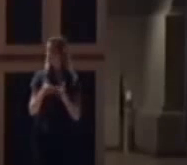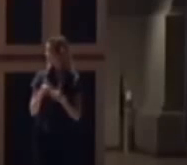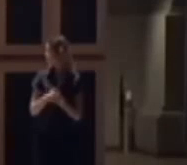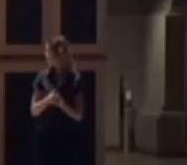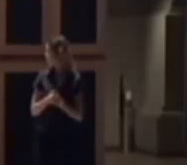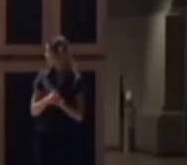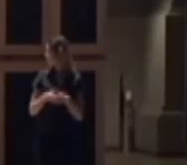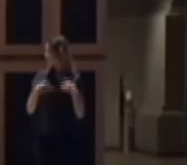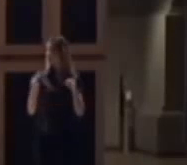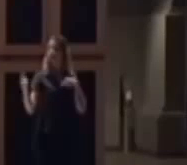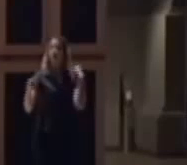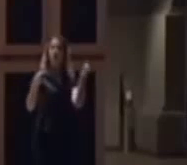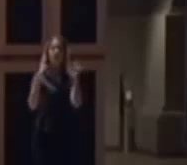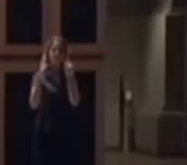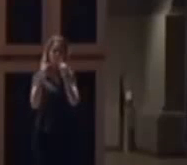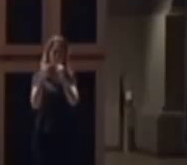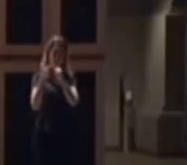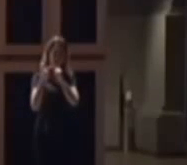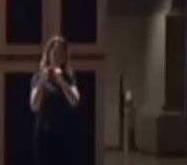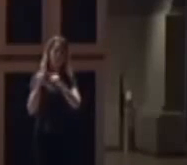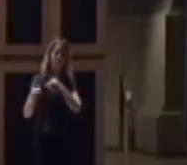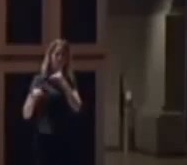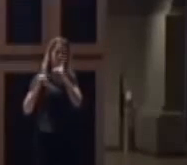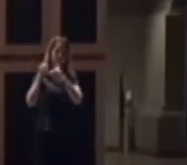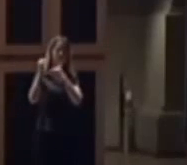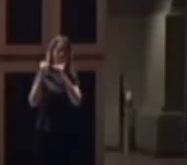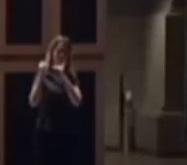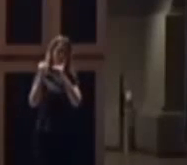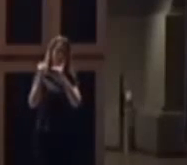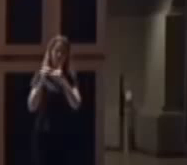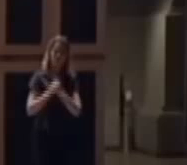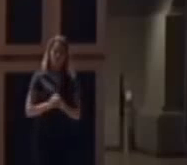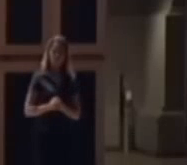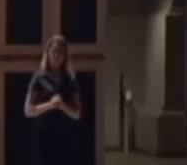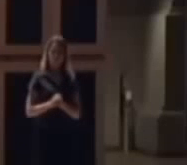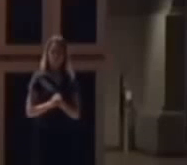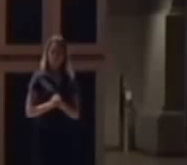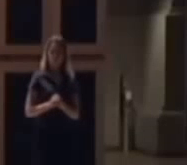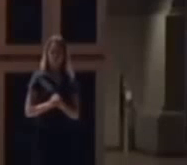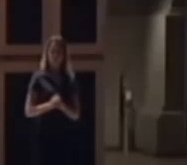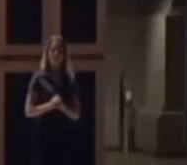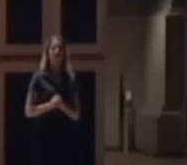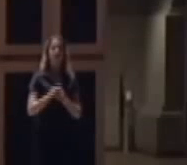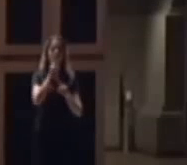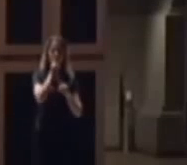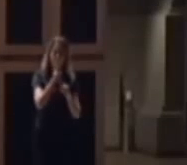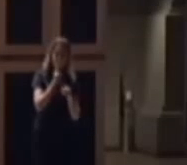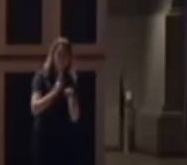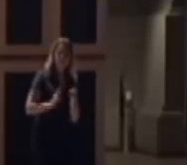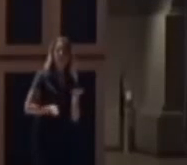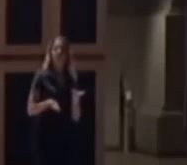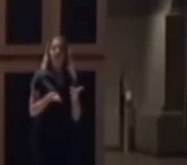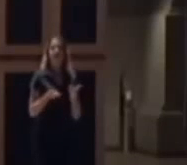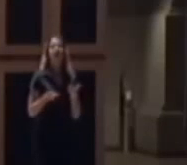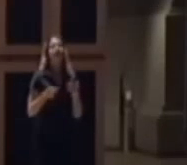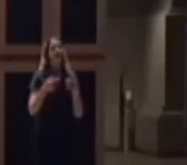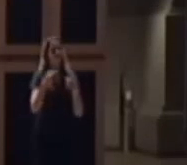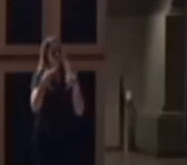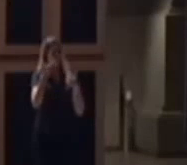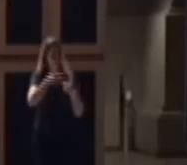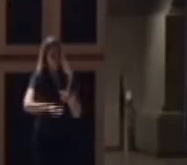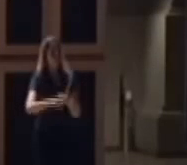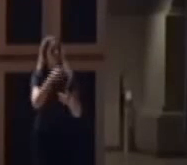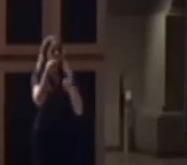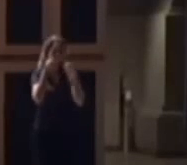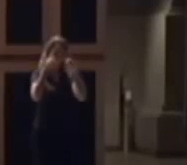critérios objetivos de avaliação de desempenho com indicadores de resultados. Então, mais uma vez, a importância,